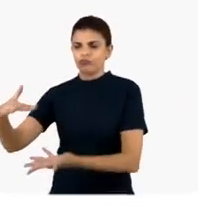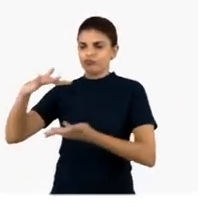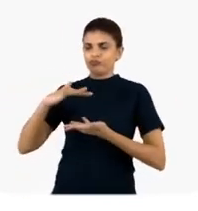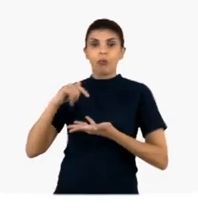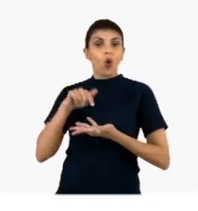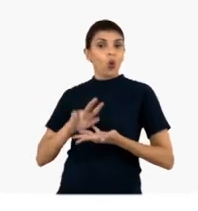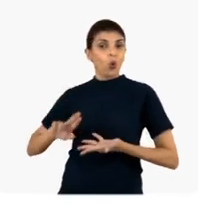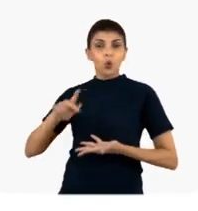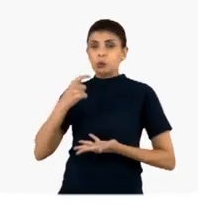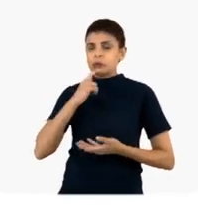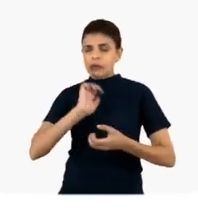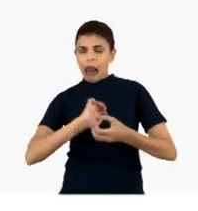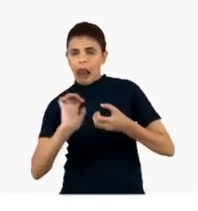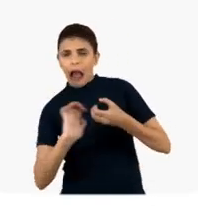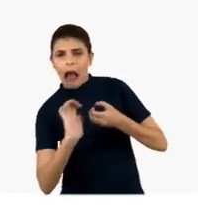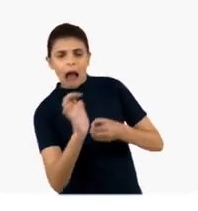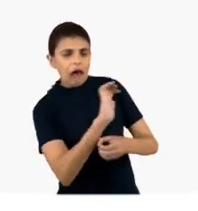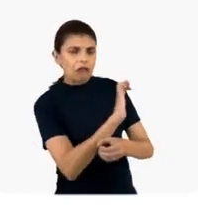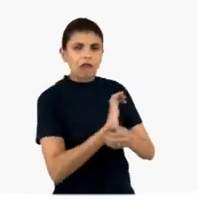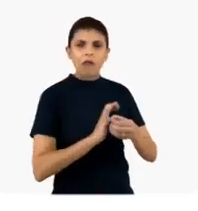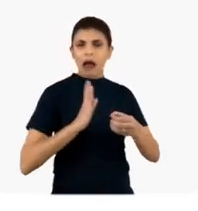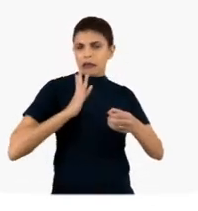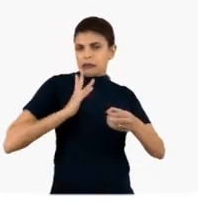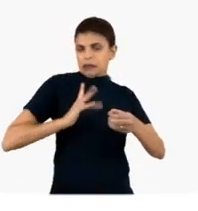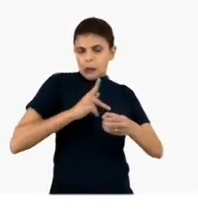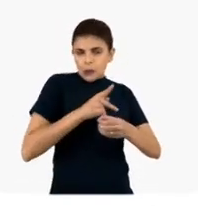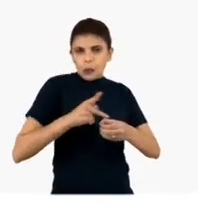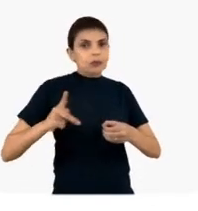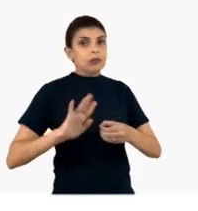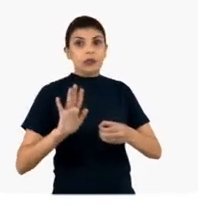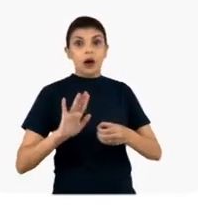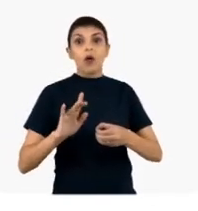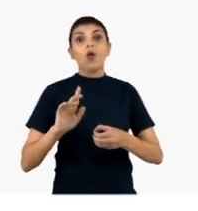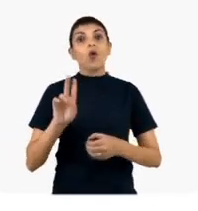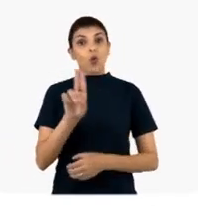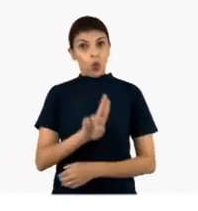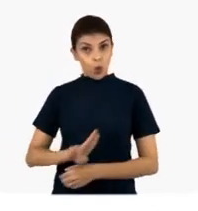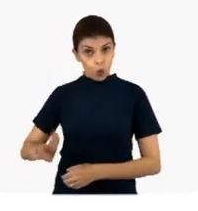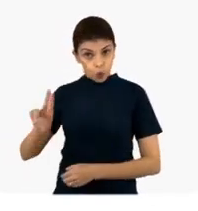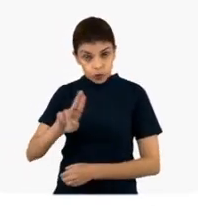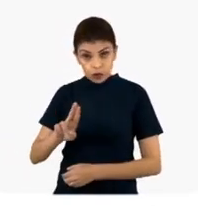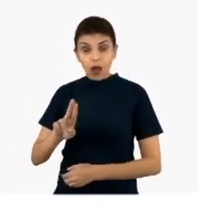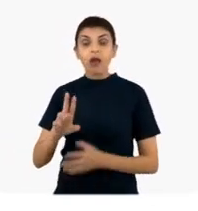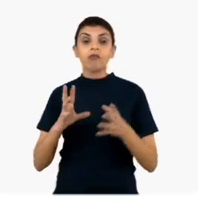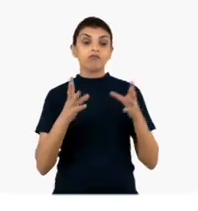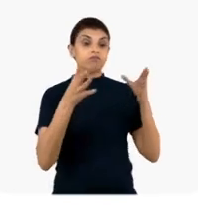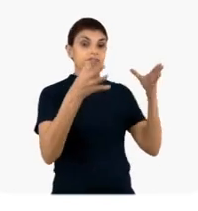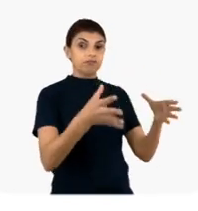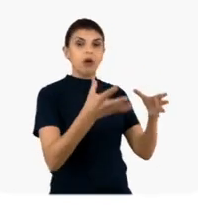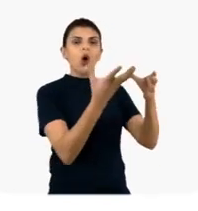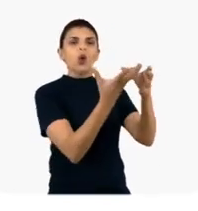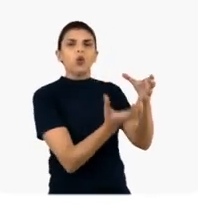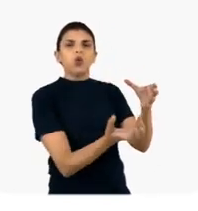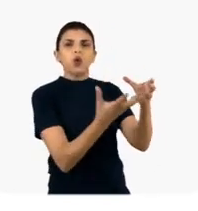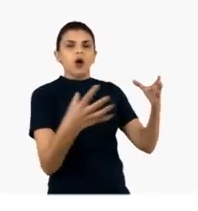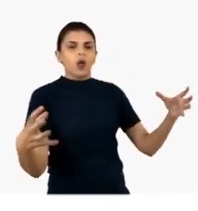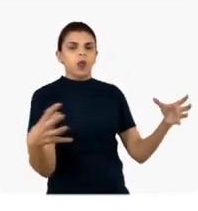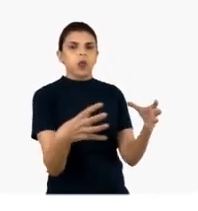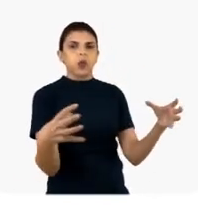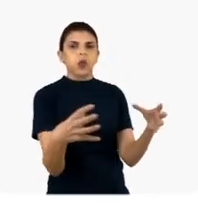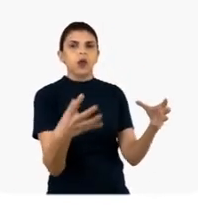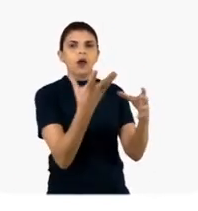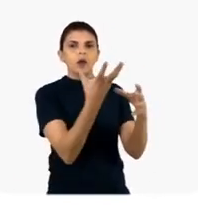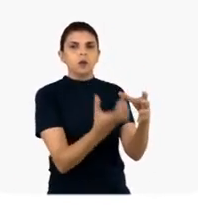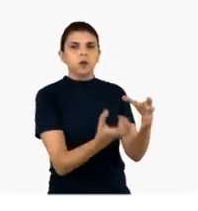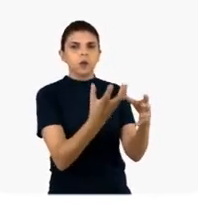utilizado. Eu não preciso lavar ele, eu não preciso esterilizar ele. Uma vez que utilizei, eu posso autoclavar numa